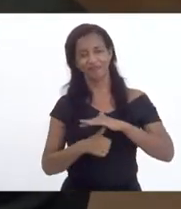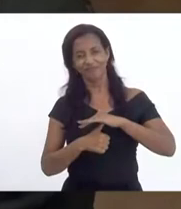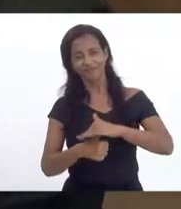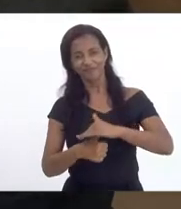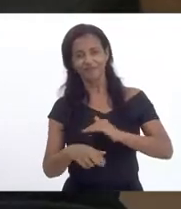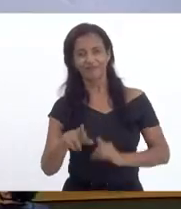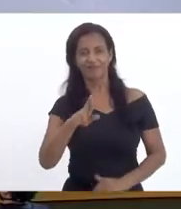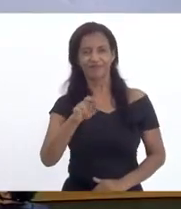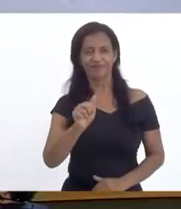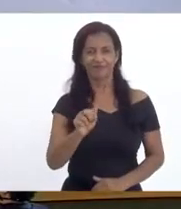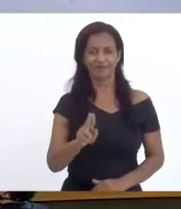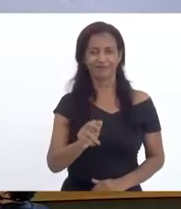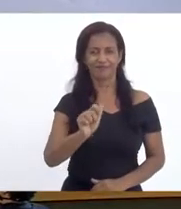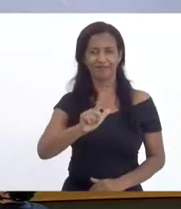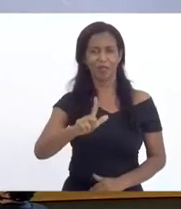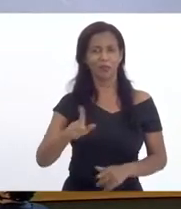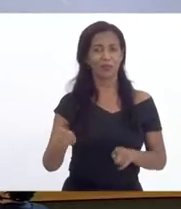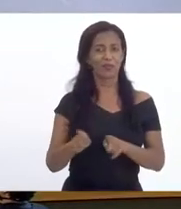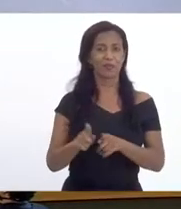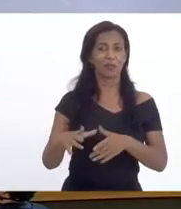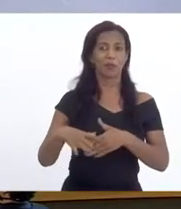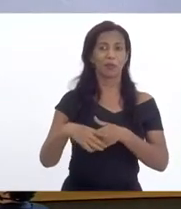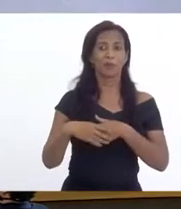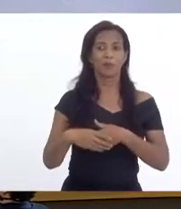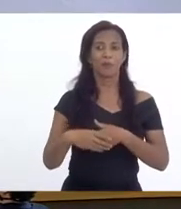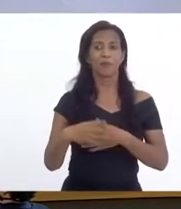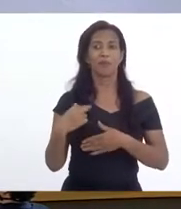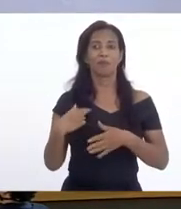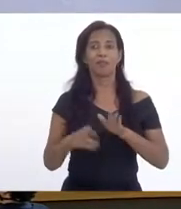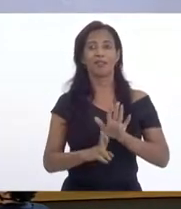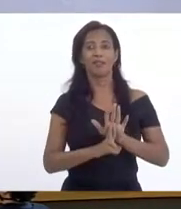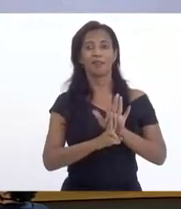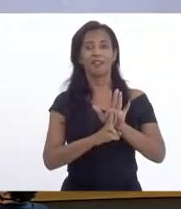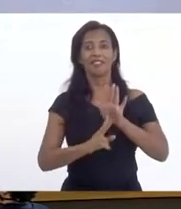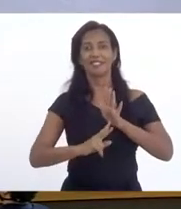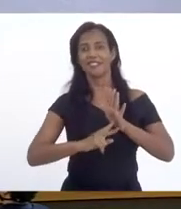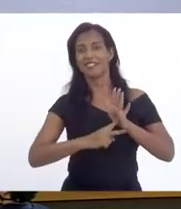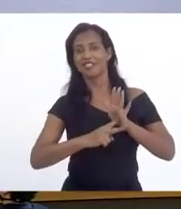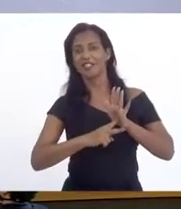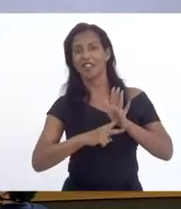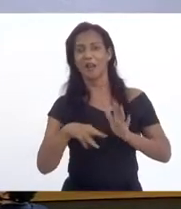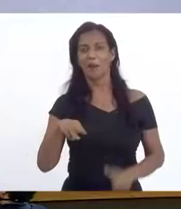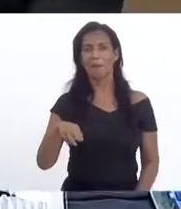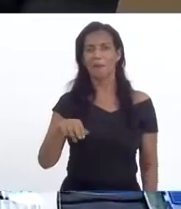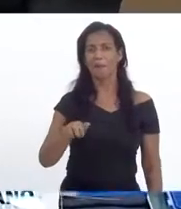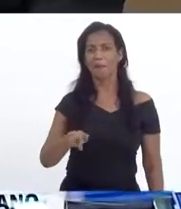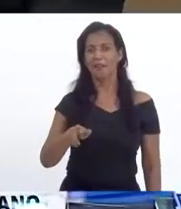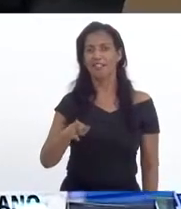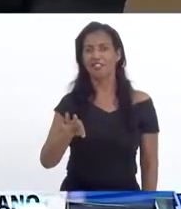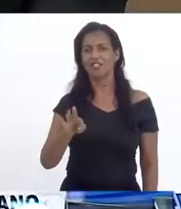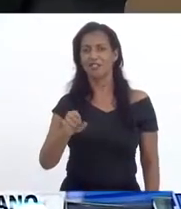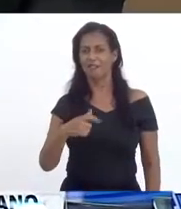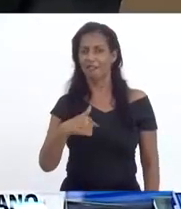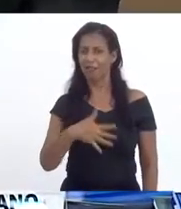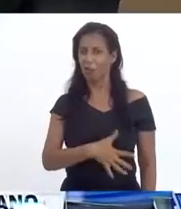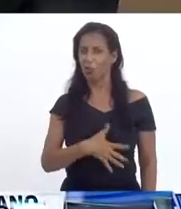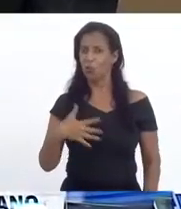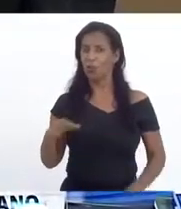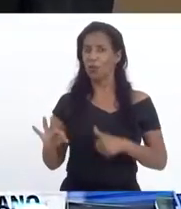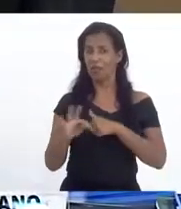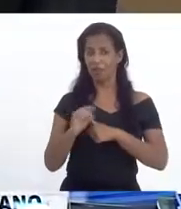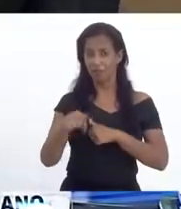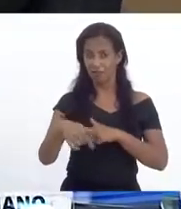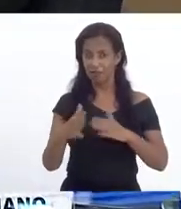Raul, também cumprimentar a minha representante sindical, a Maristela. Eu também tenho orgulho de ser técnico aqui